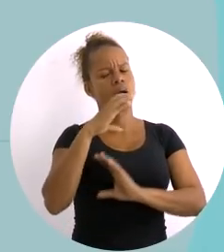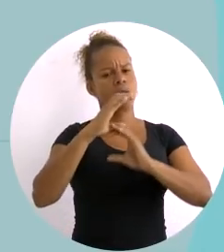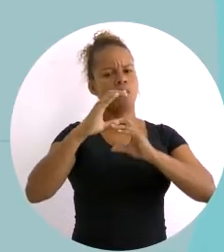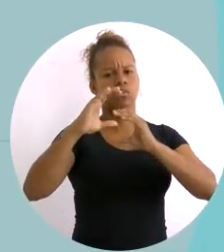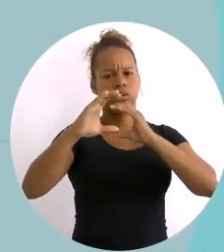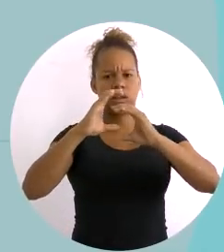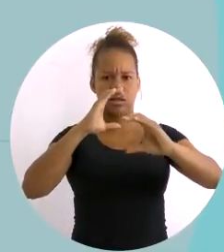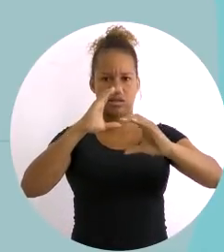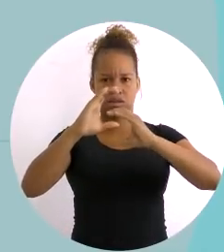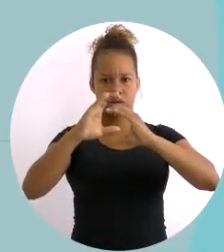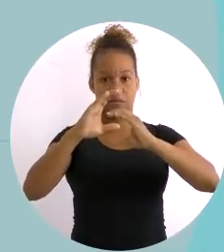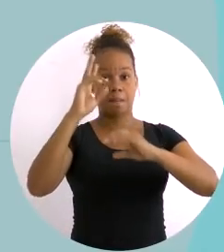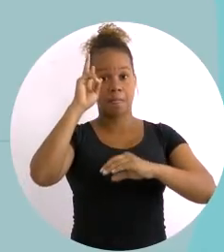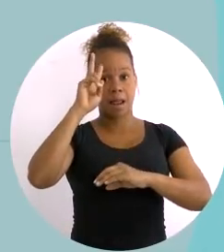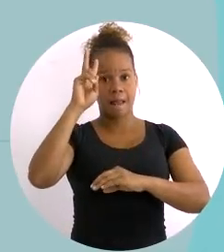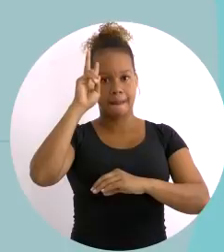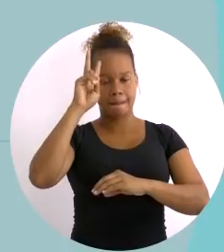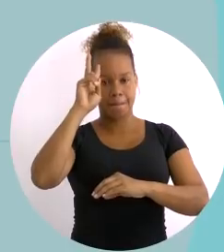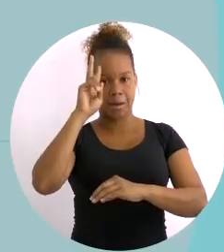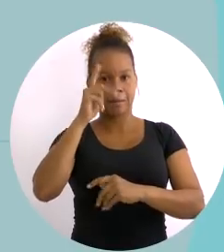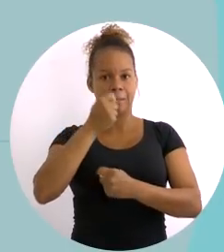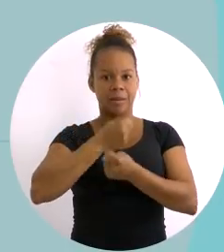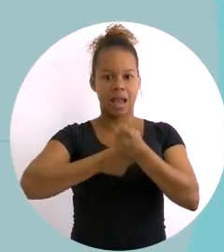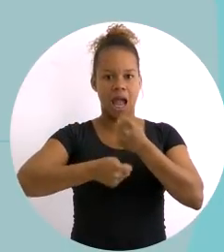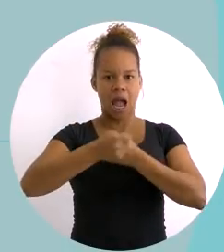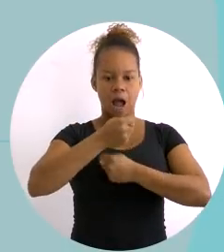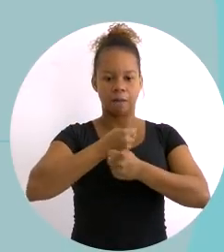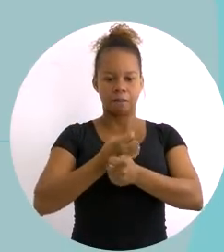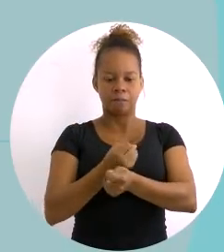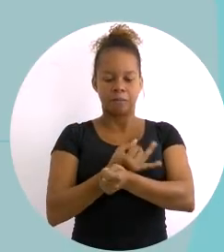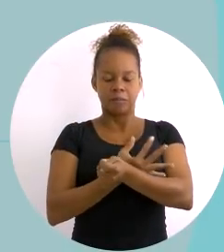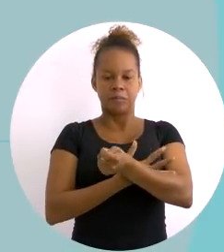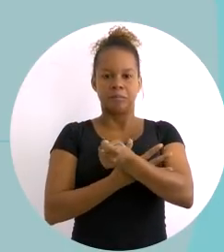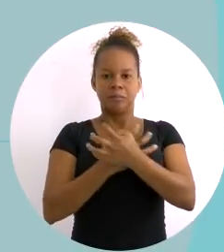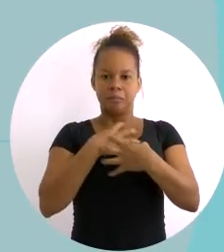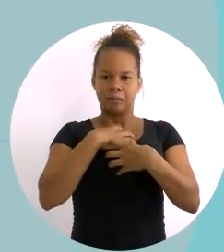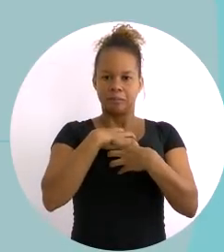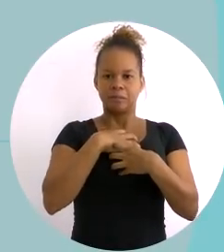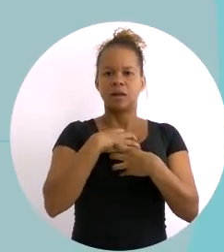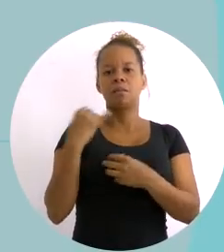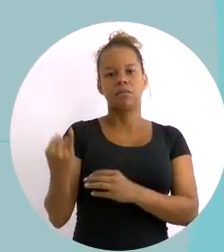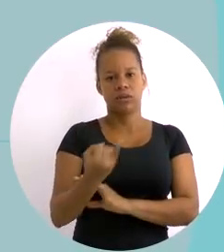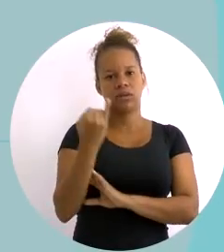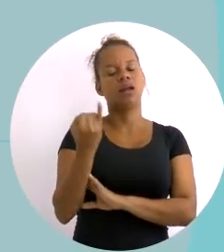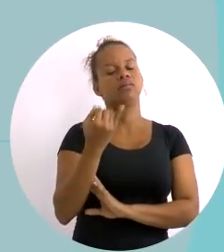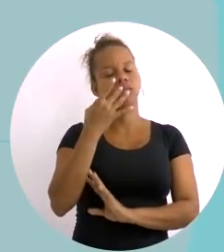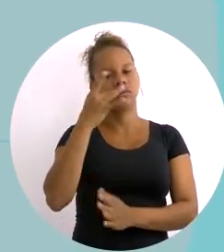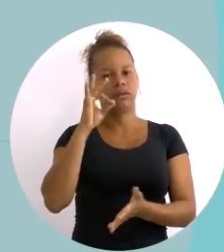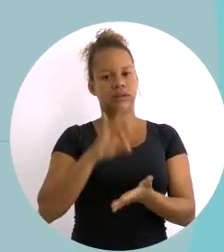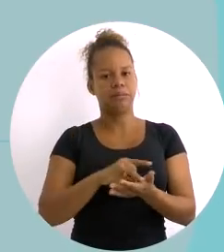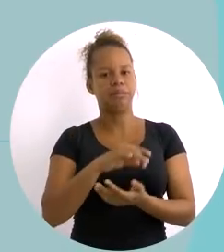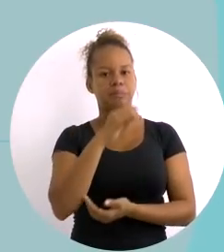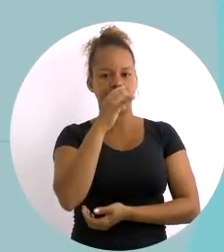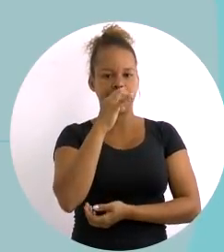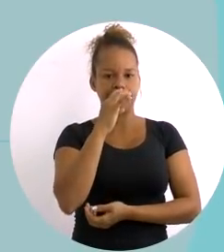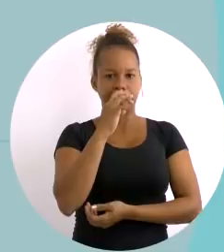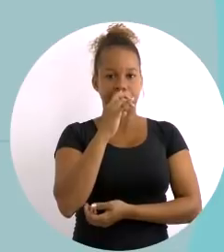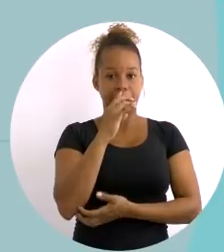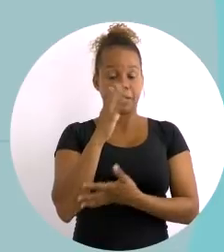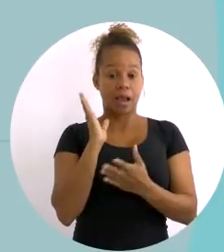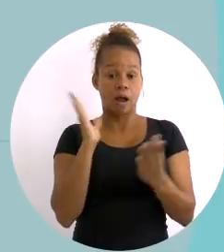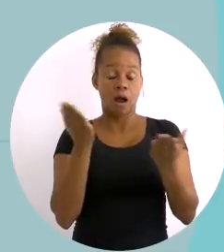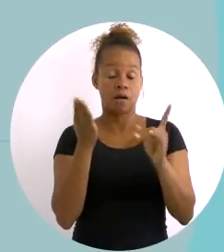comunicação. Lembrando que autocontrole é fundamental para a assertividade. Agora vamos então ao